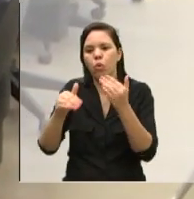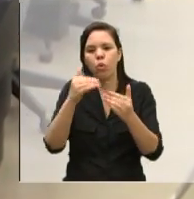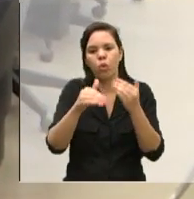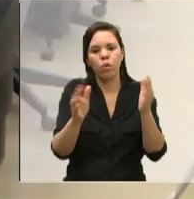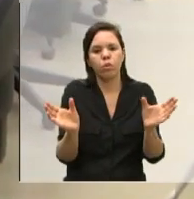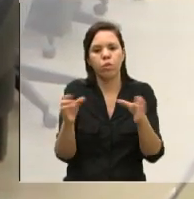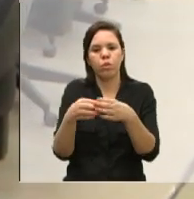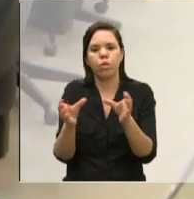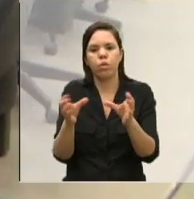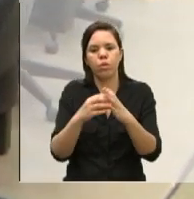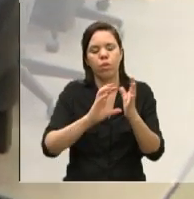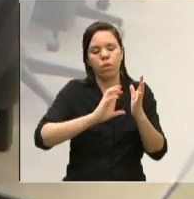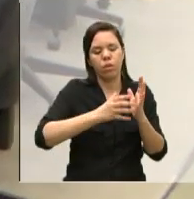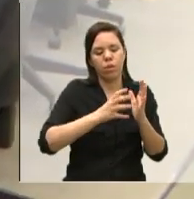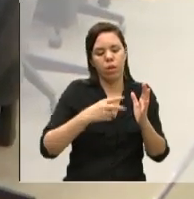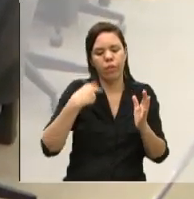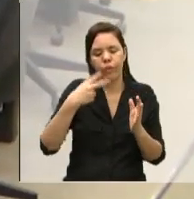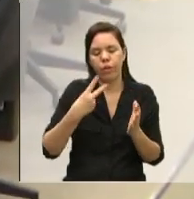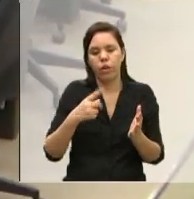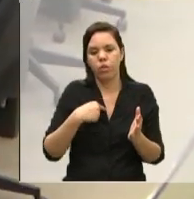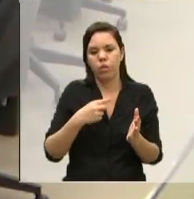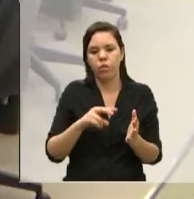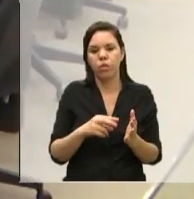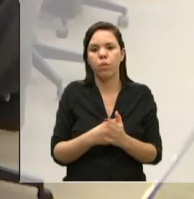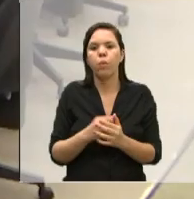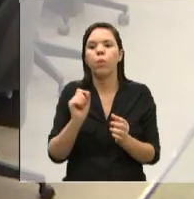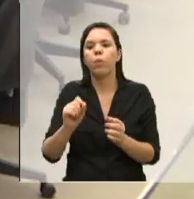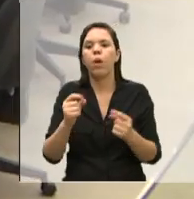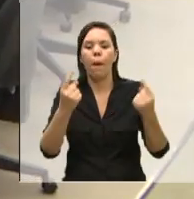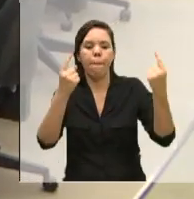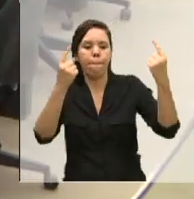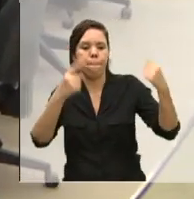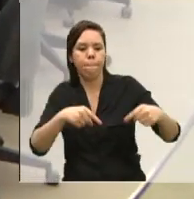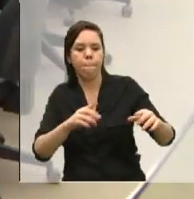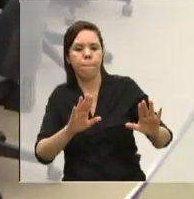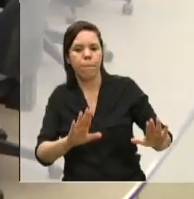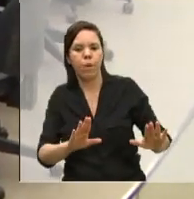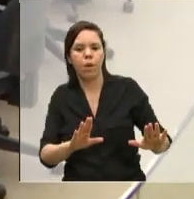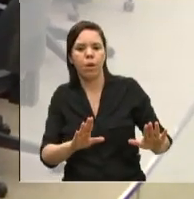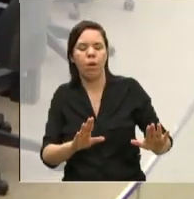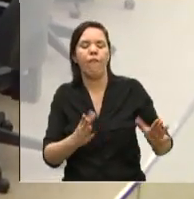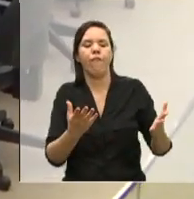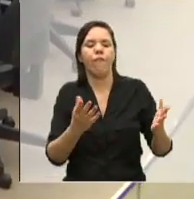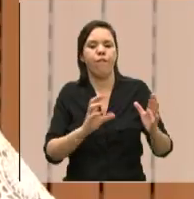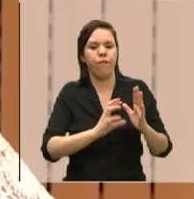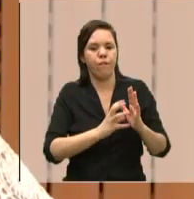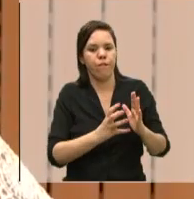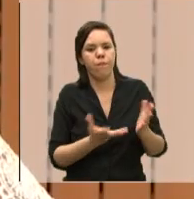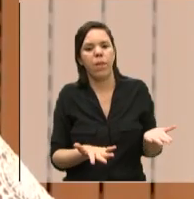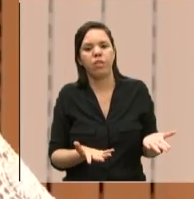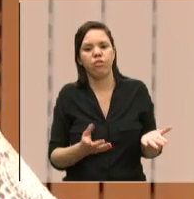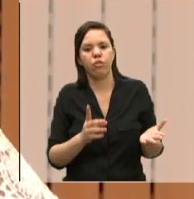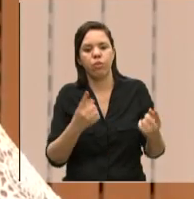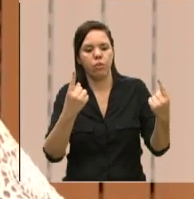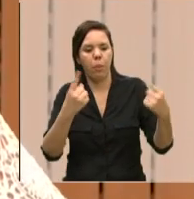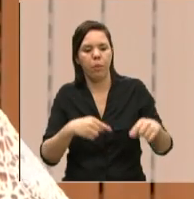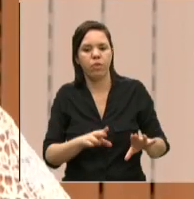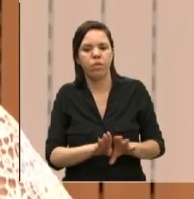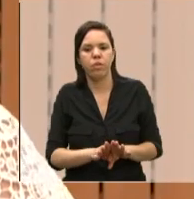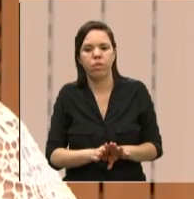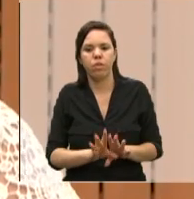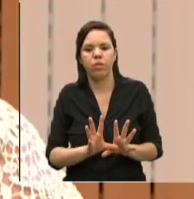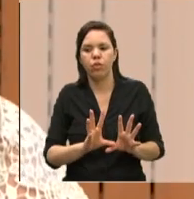né, porque eu sou uma vereadora da oposição, então não concordo com um